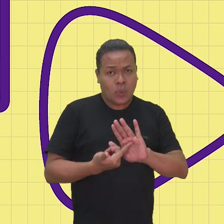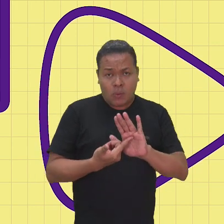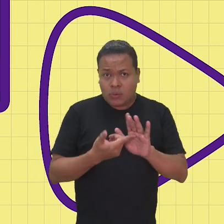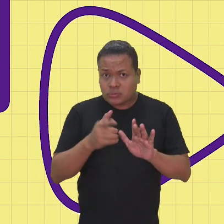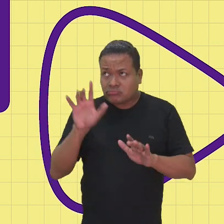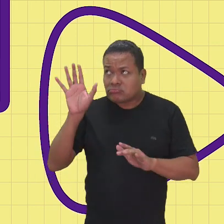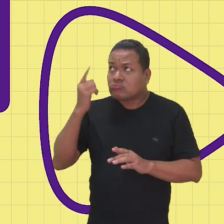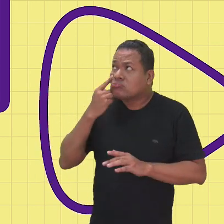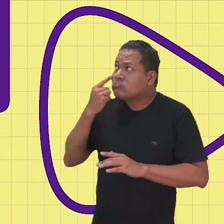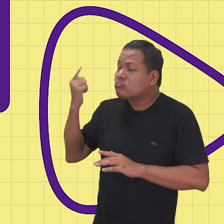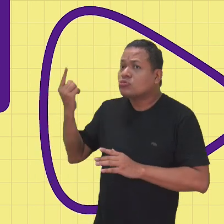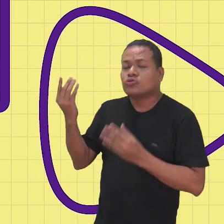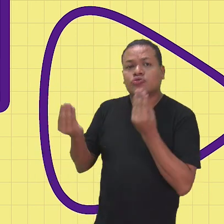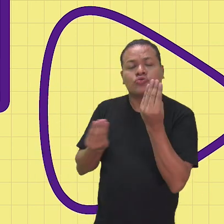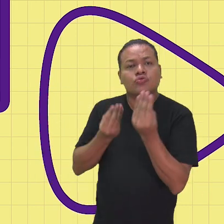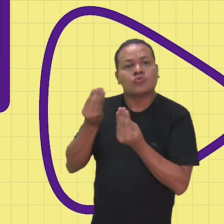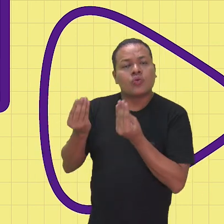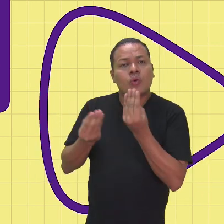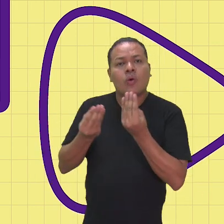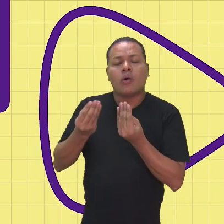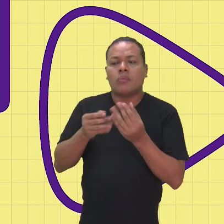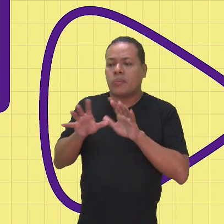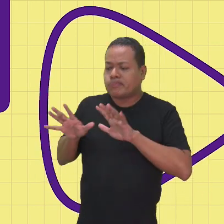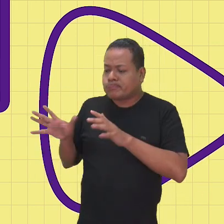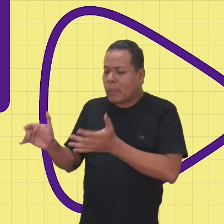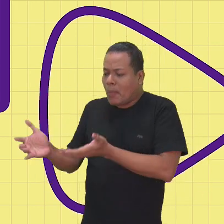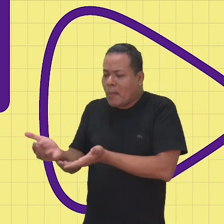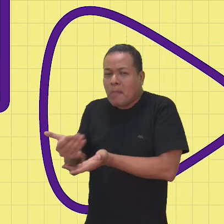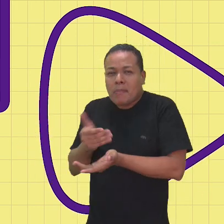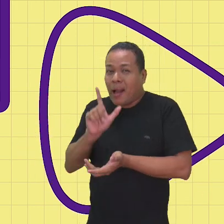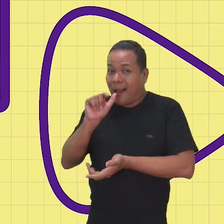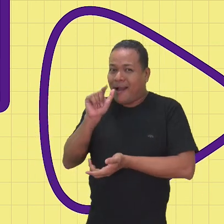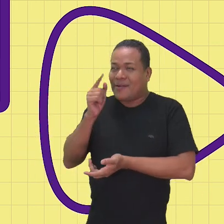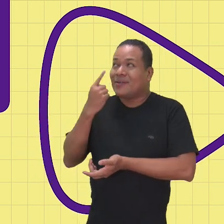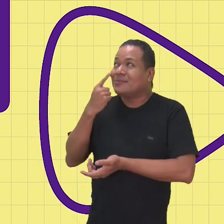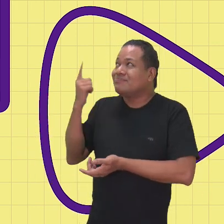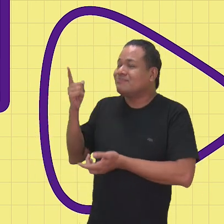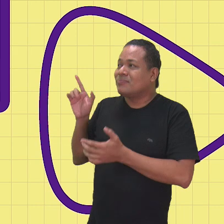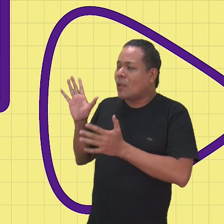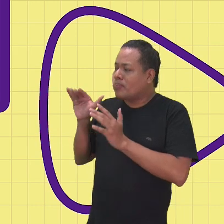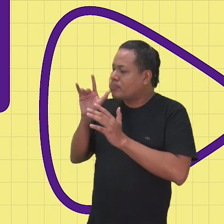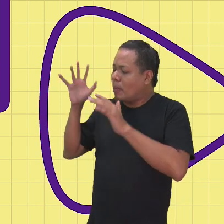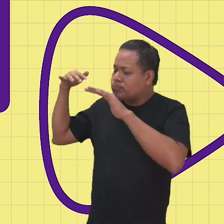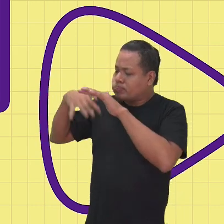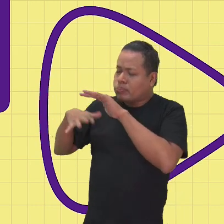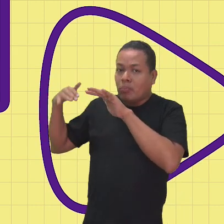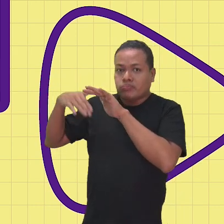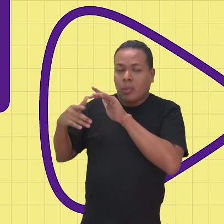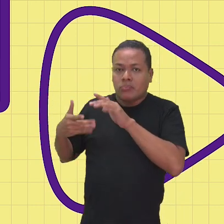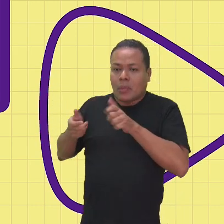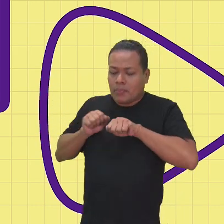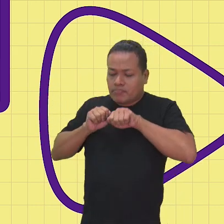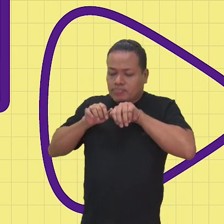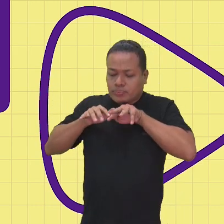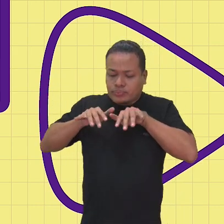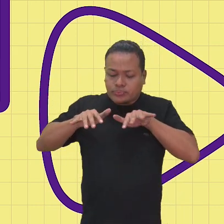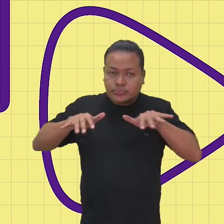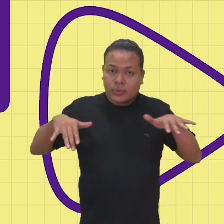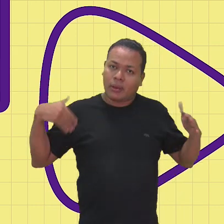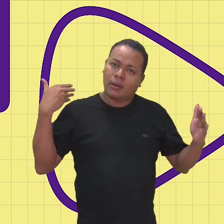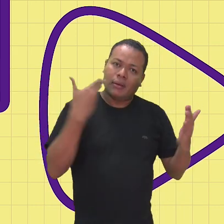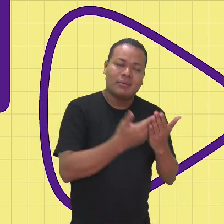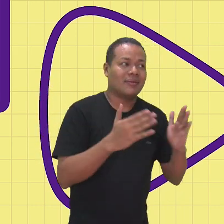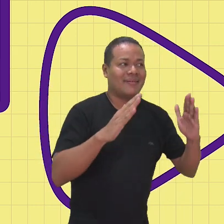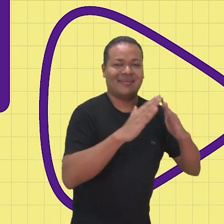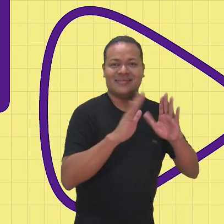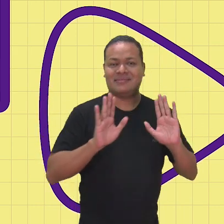todo o processo desde a captação da água, né, ali na represa, até a distribuição para a sua casa. Mas a